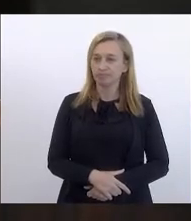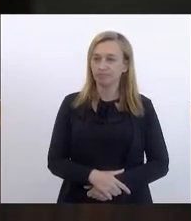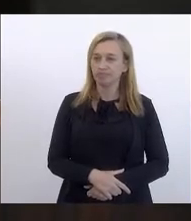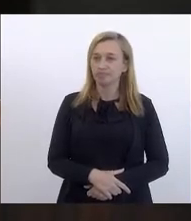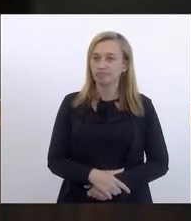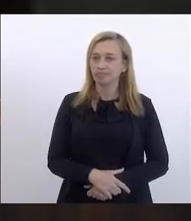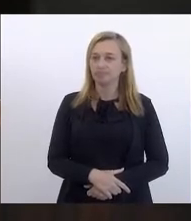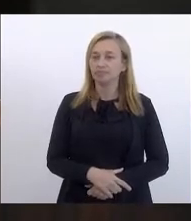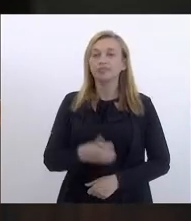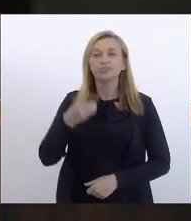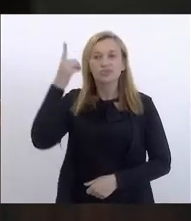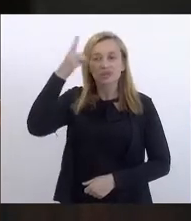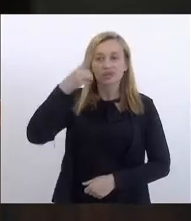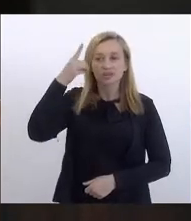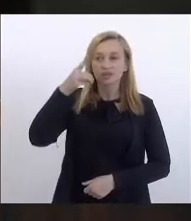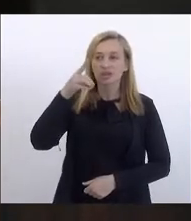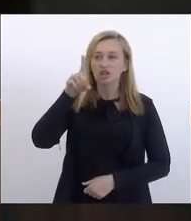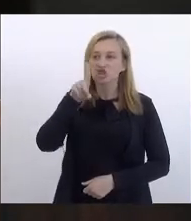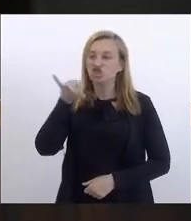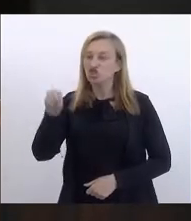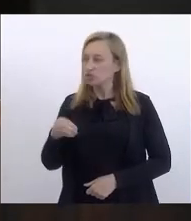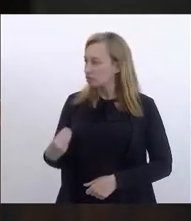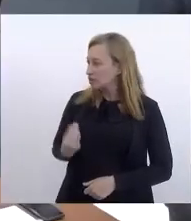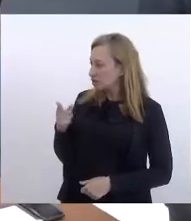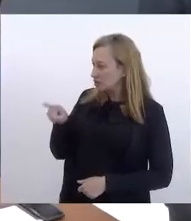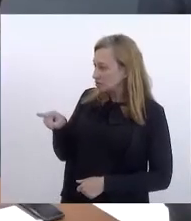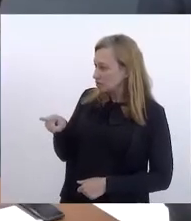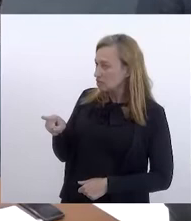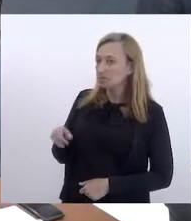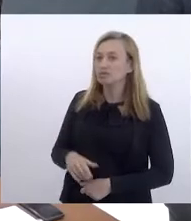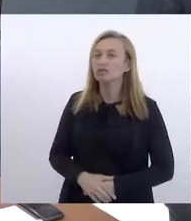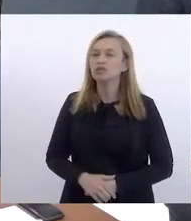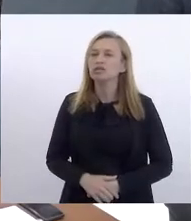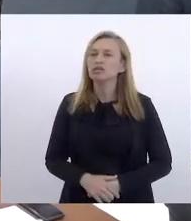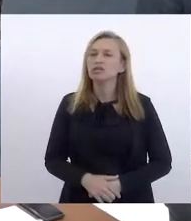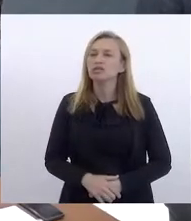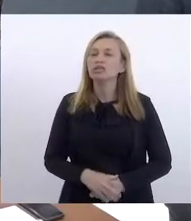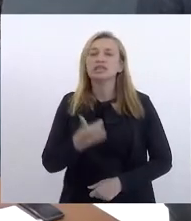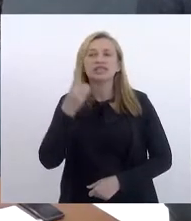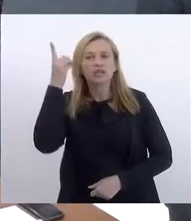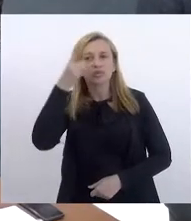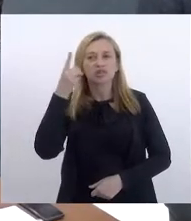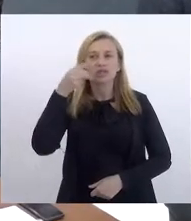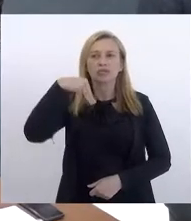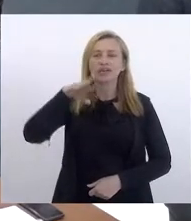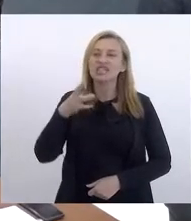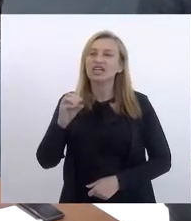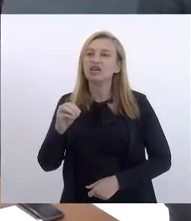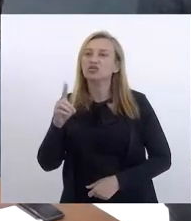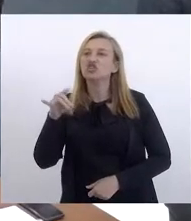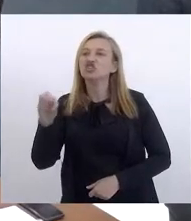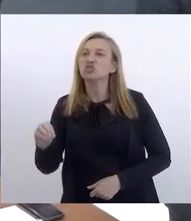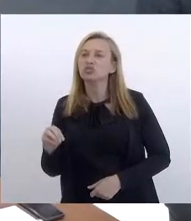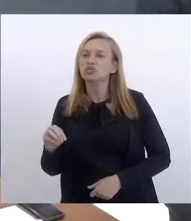deputado Marcelo Dino, se encontra, não? Deputado Marcelo Dino.